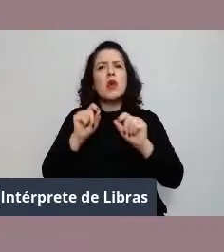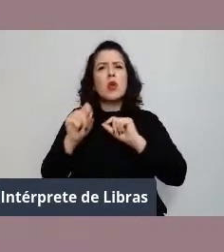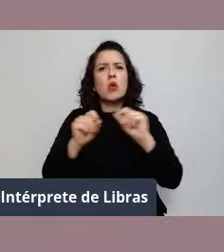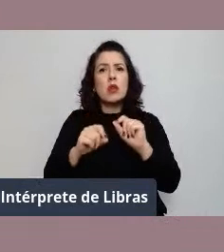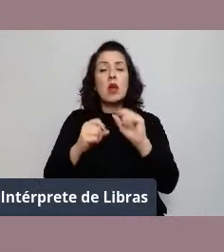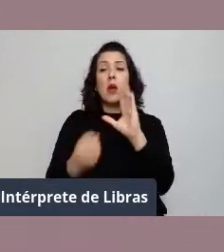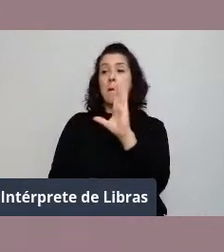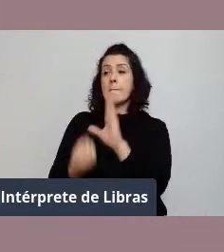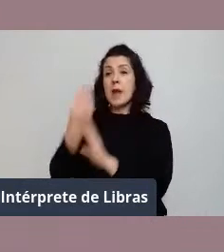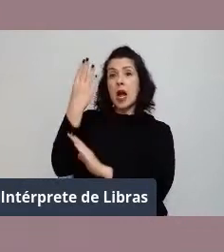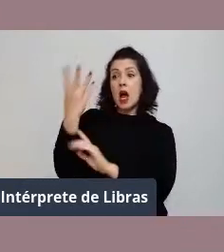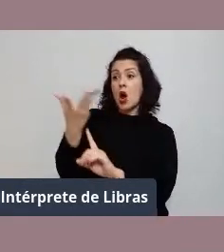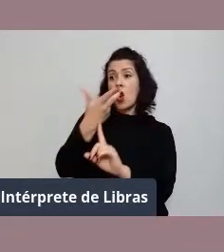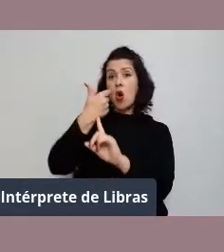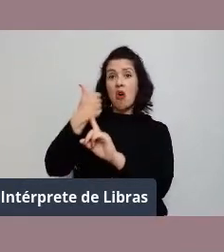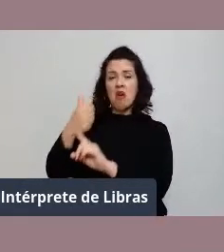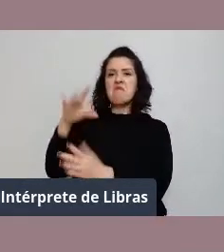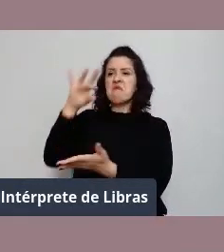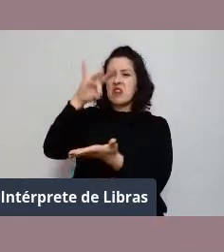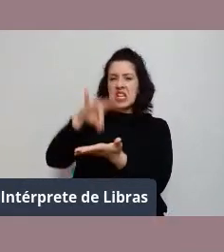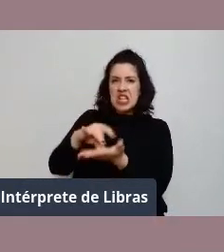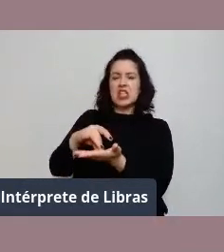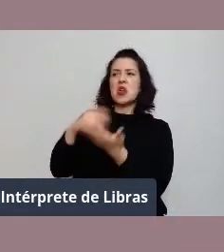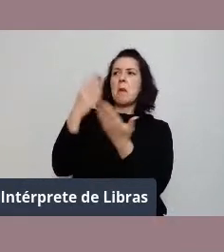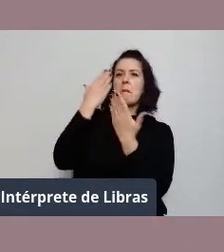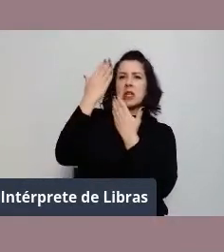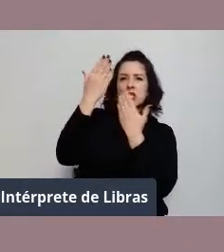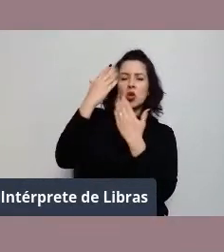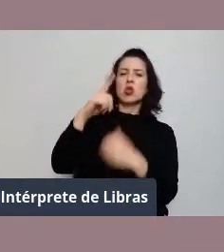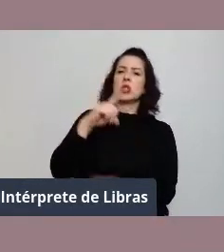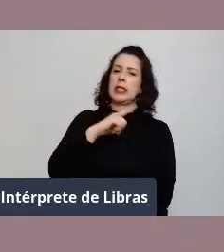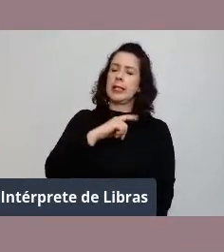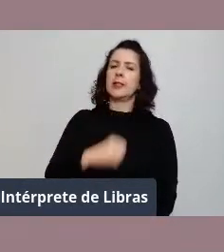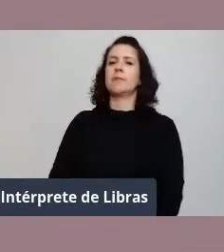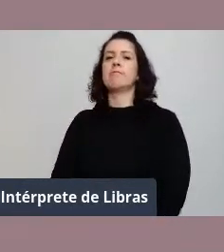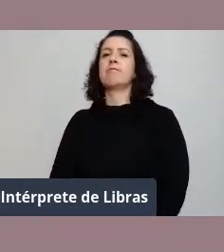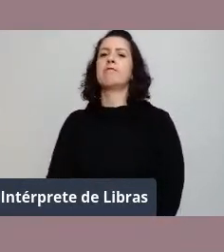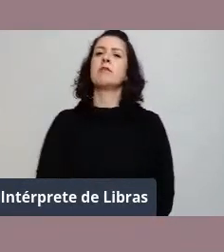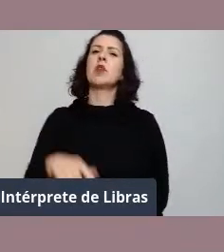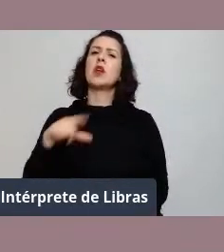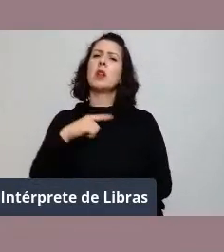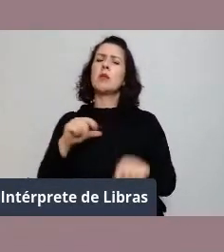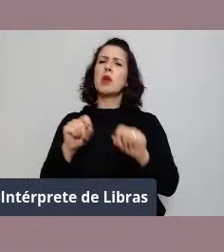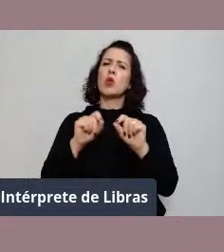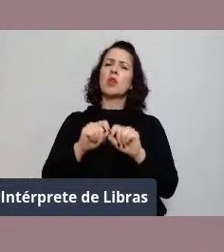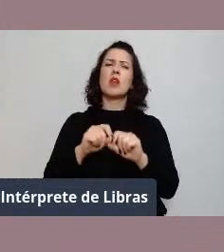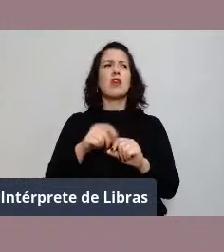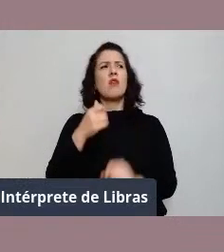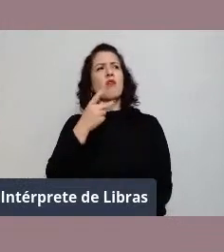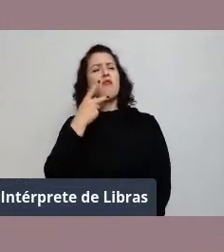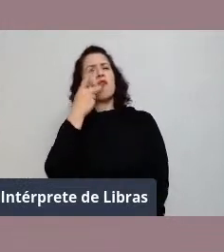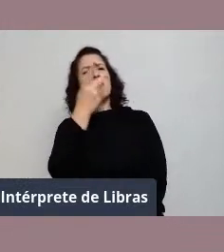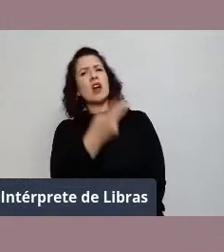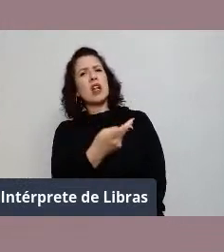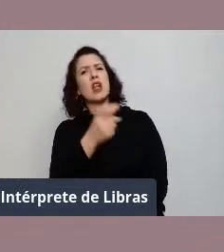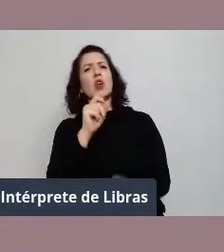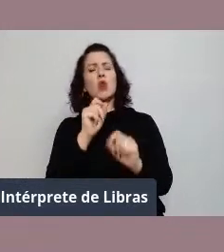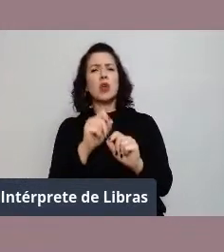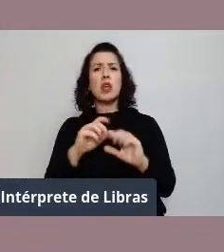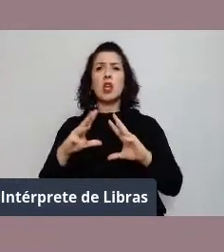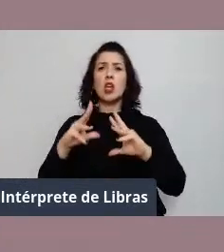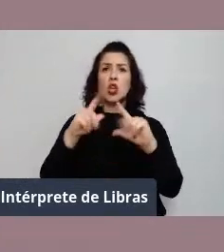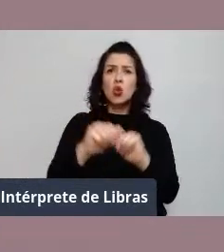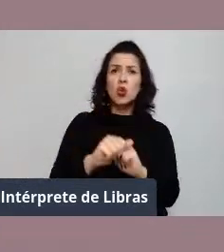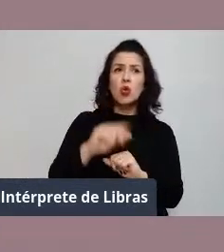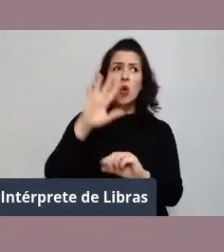obra de tamanha verdade psicológica. Em algum ponto, tornei a lhe dizer que todas as soluções para